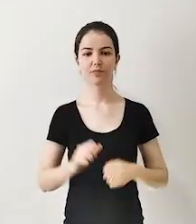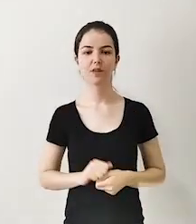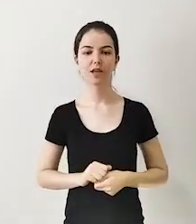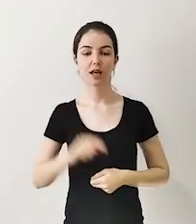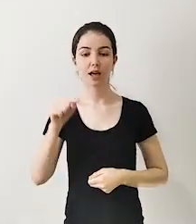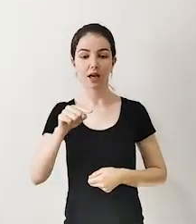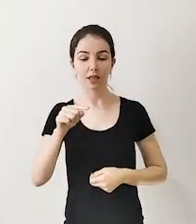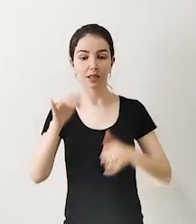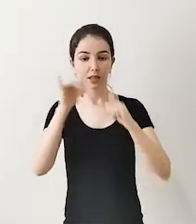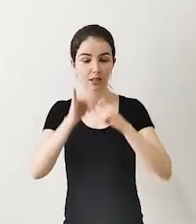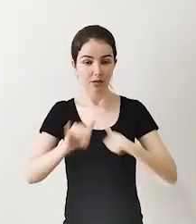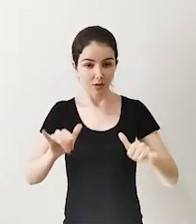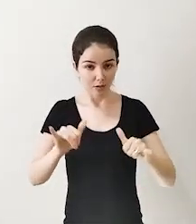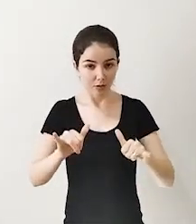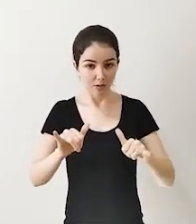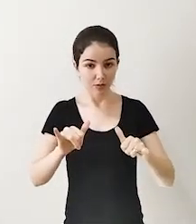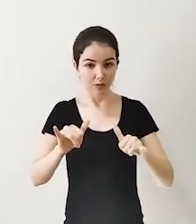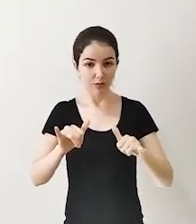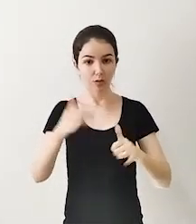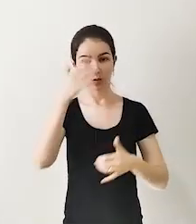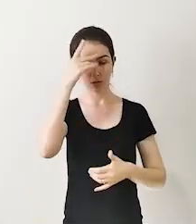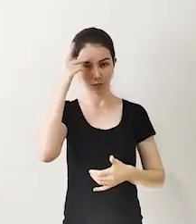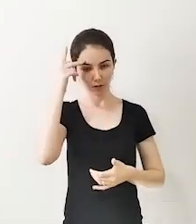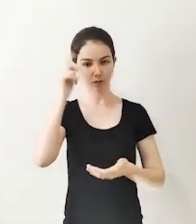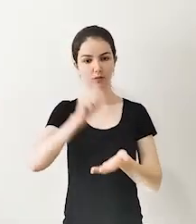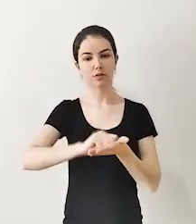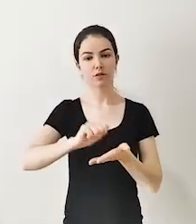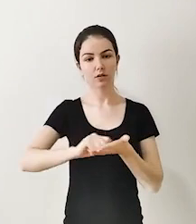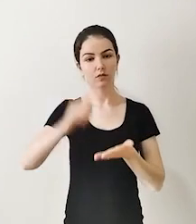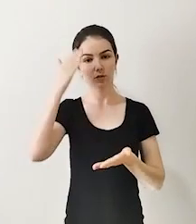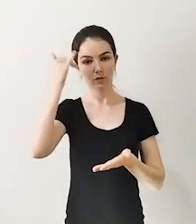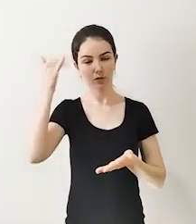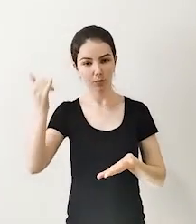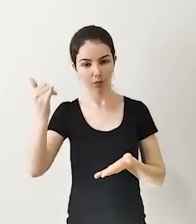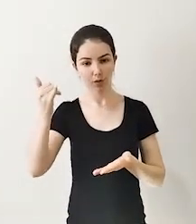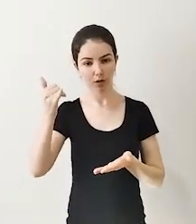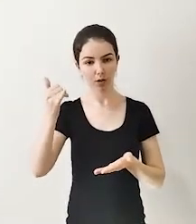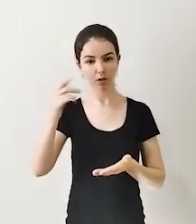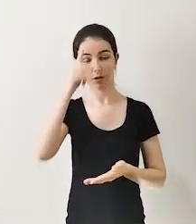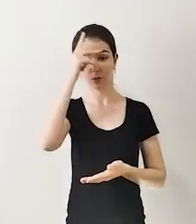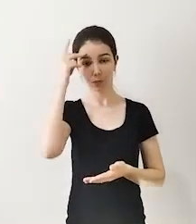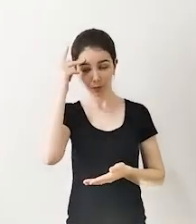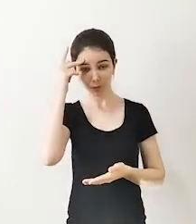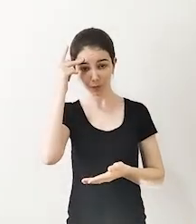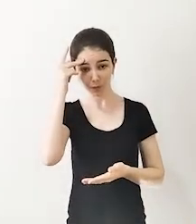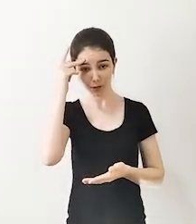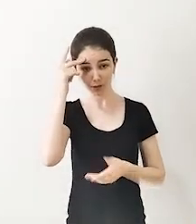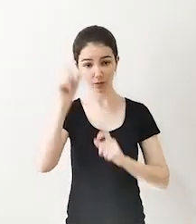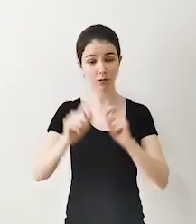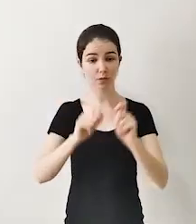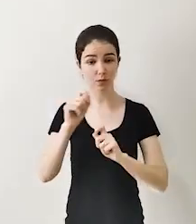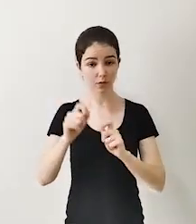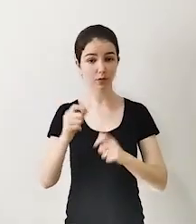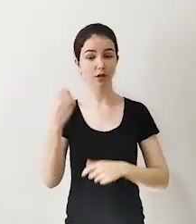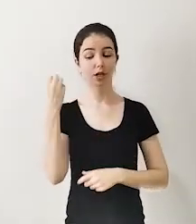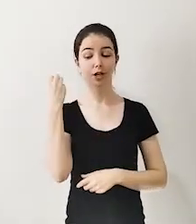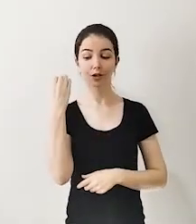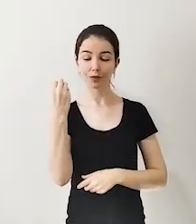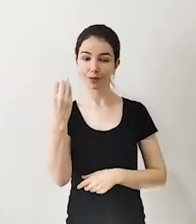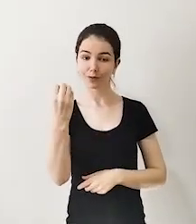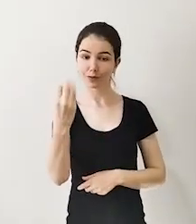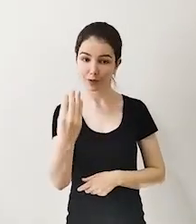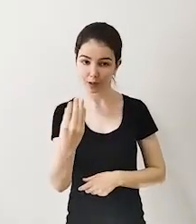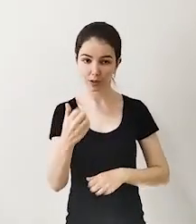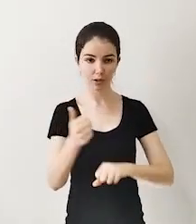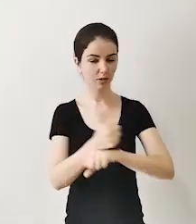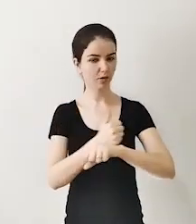os autores desse tipo de literatura, eles eram pessoas viajantes, né? Ó, tá faltando uma vírgula ali, ó. Os autores eram viajantes. Não,